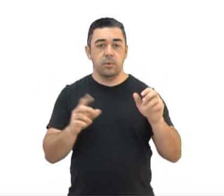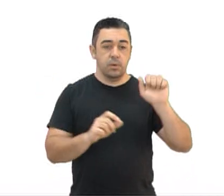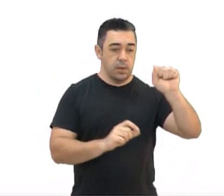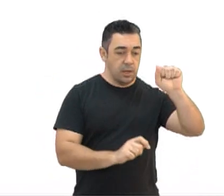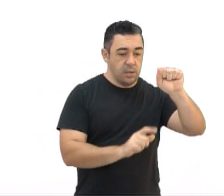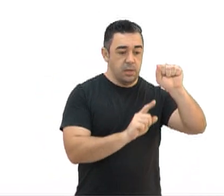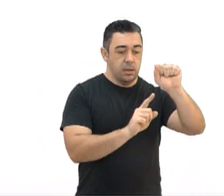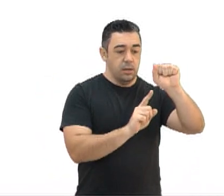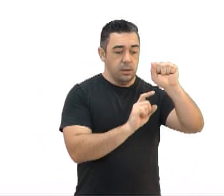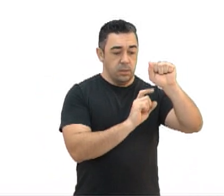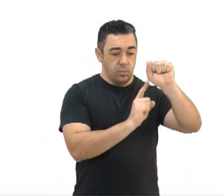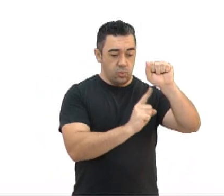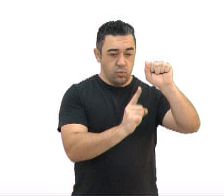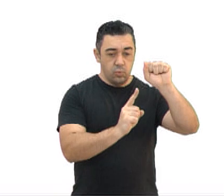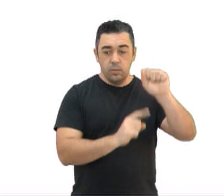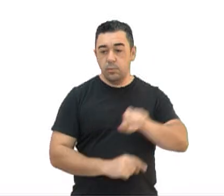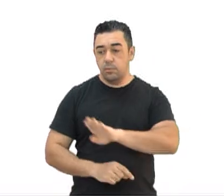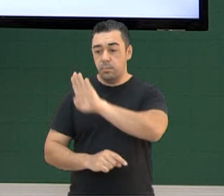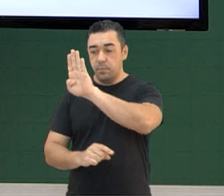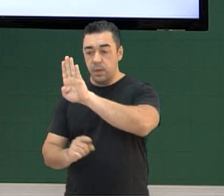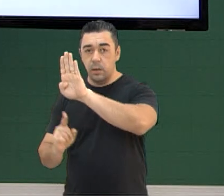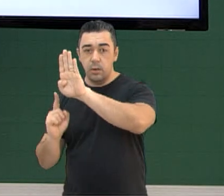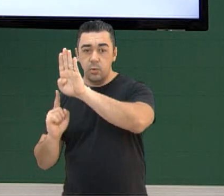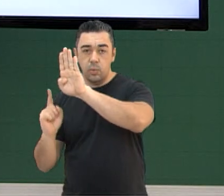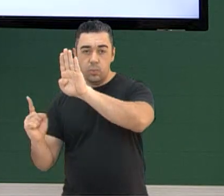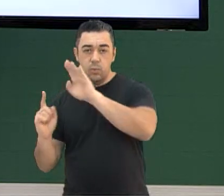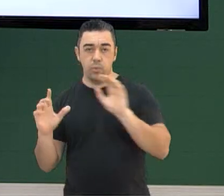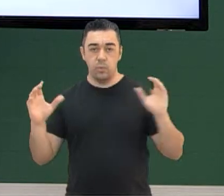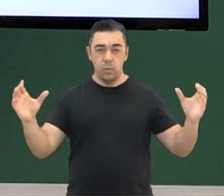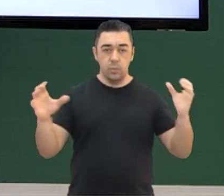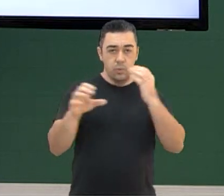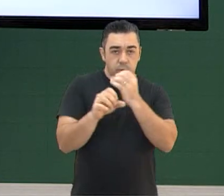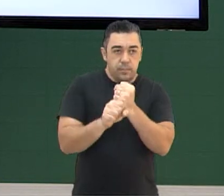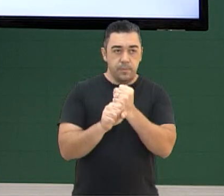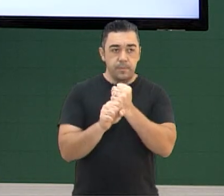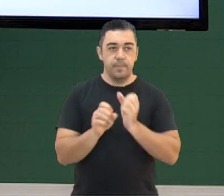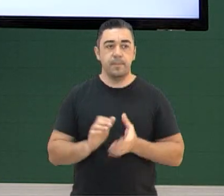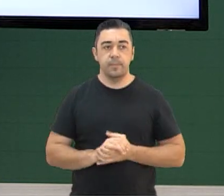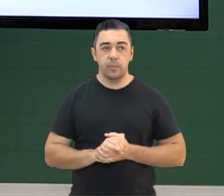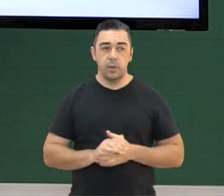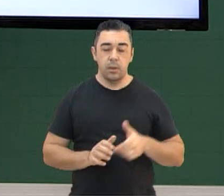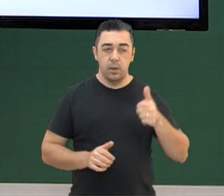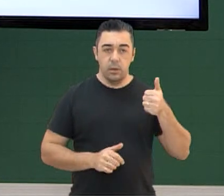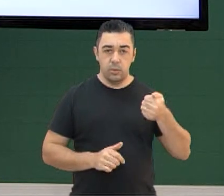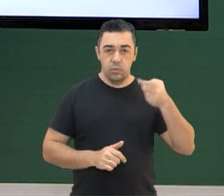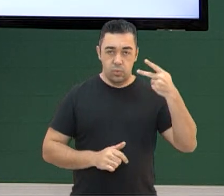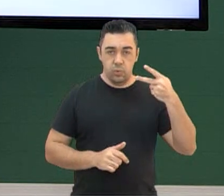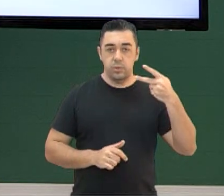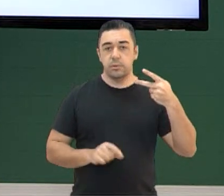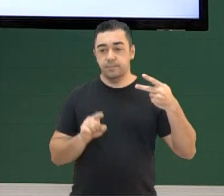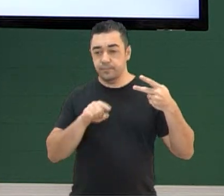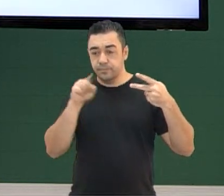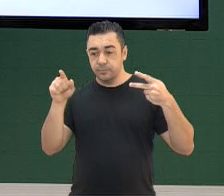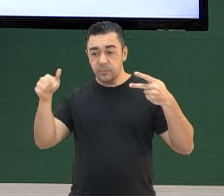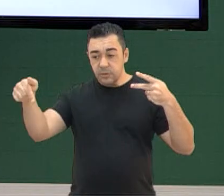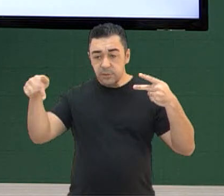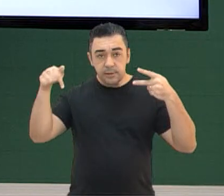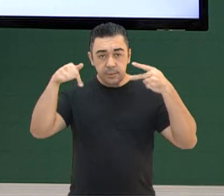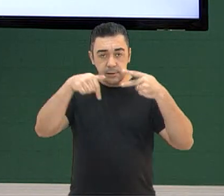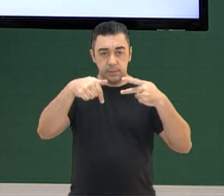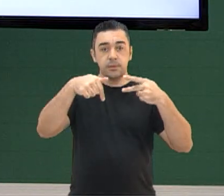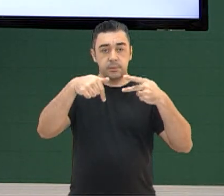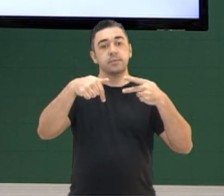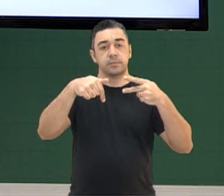posição da matriz B. Então, aqui, quem que é o meu A11? É 12. Quem que é meu A11 aqui na matriz B? É 7. O professor